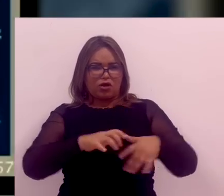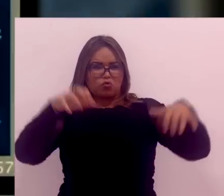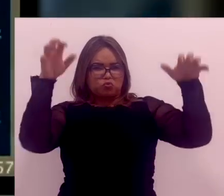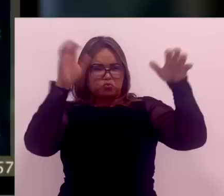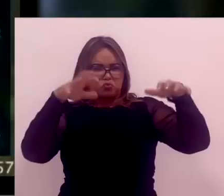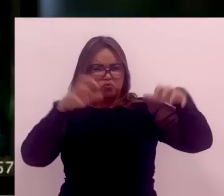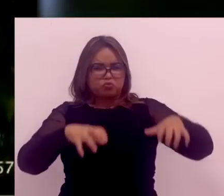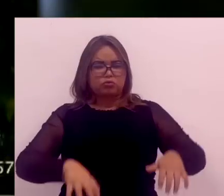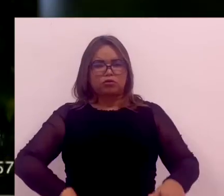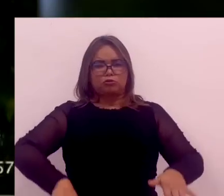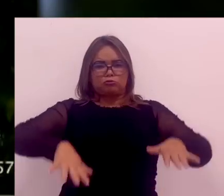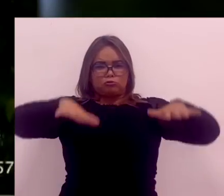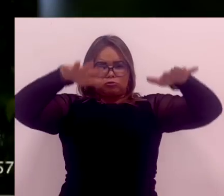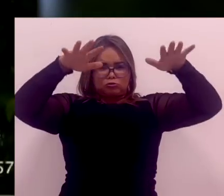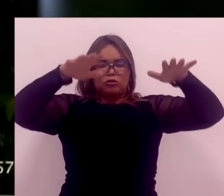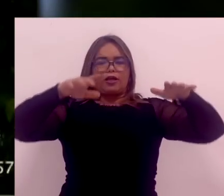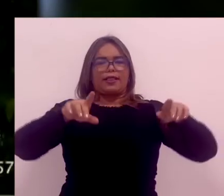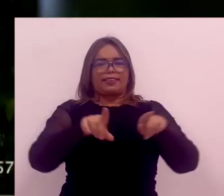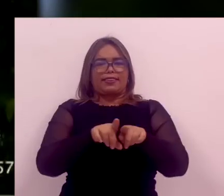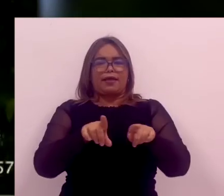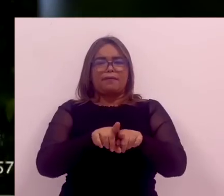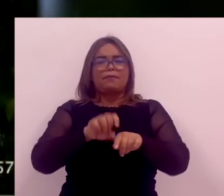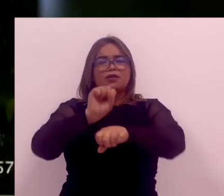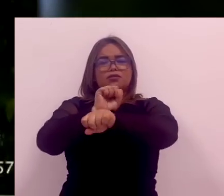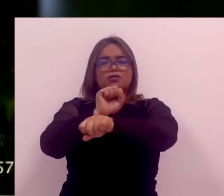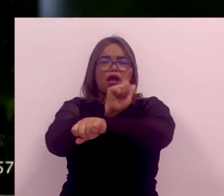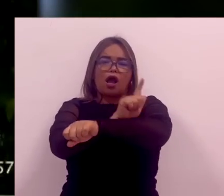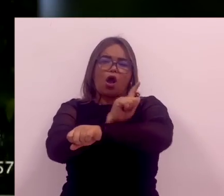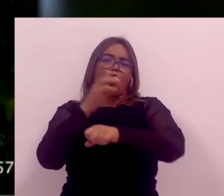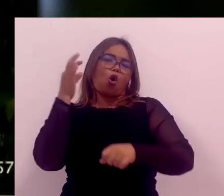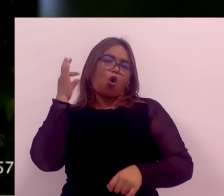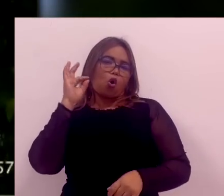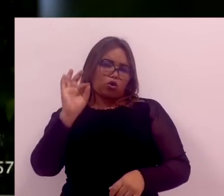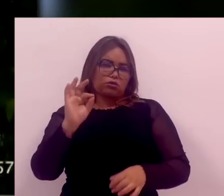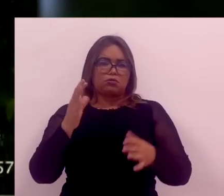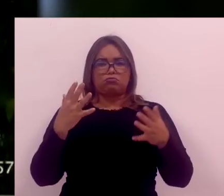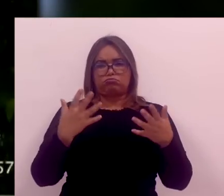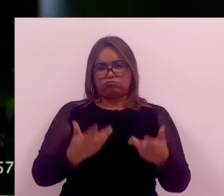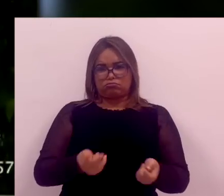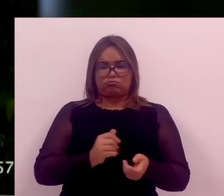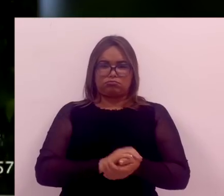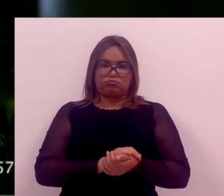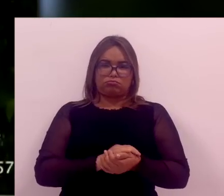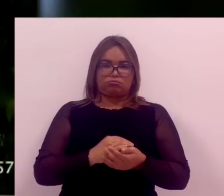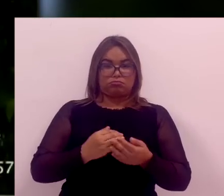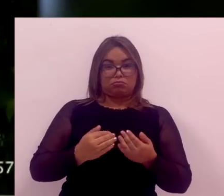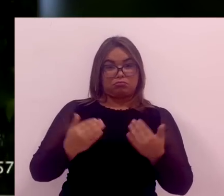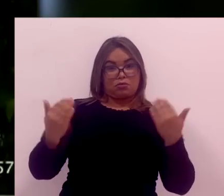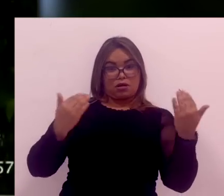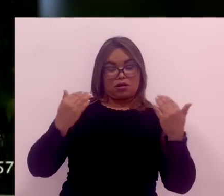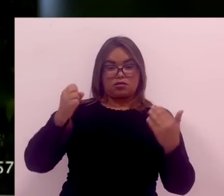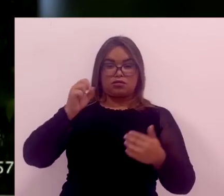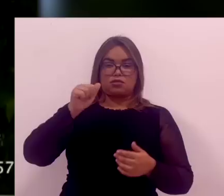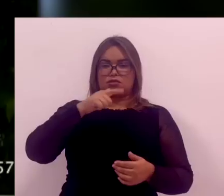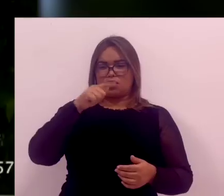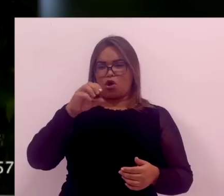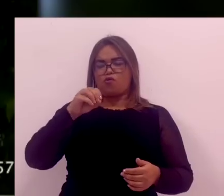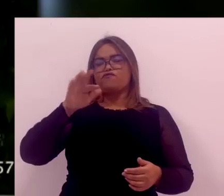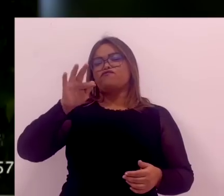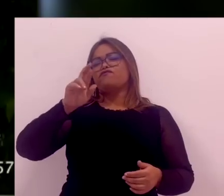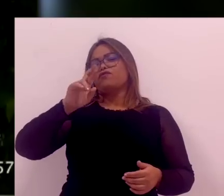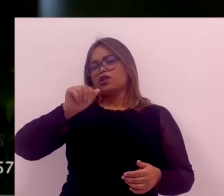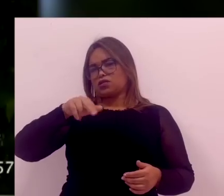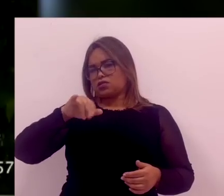os homens, será que ele teria trazido o dilúvio e destruído Sodoma e Gomorra, aquela ótima cidadezinha que parece com